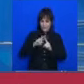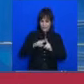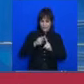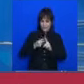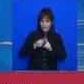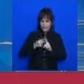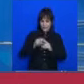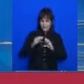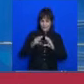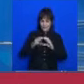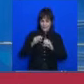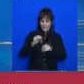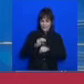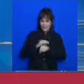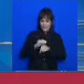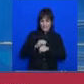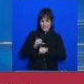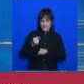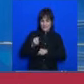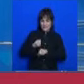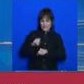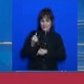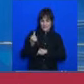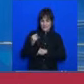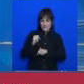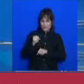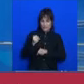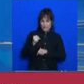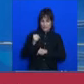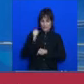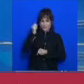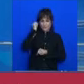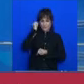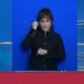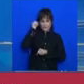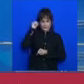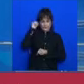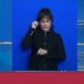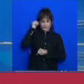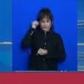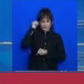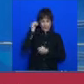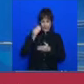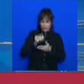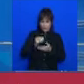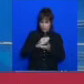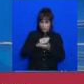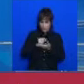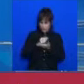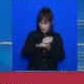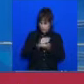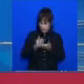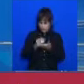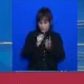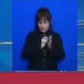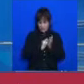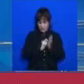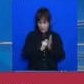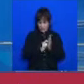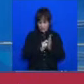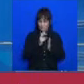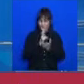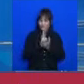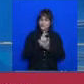dupla Sena, bola cinza 18, cinza número 18. Começou marcando, vamos seguir